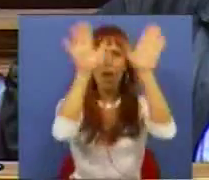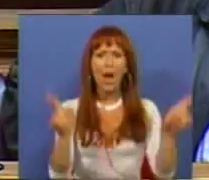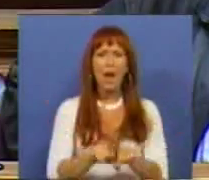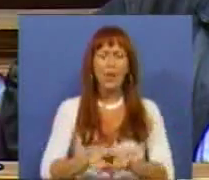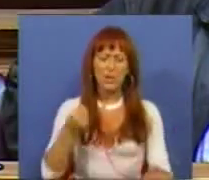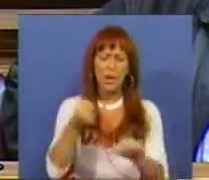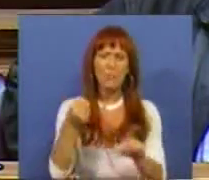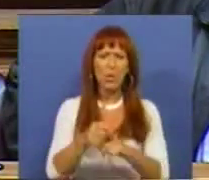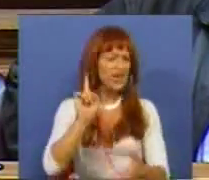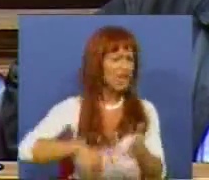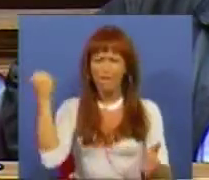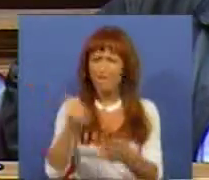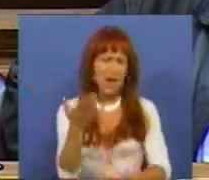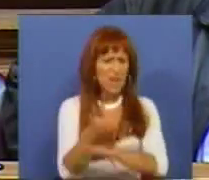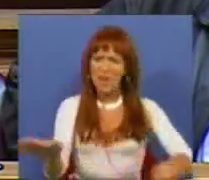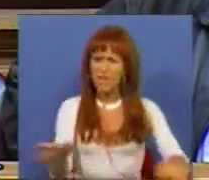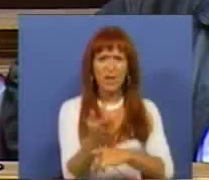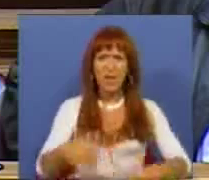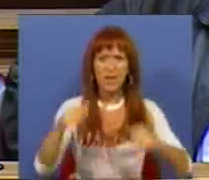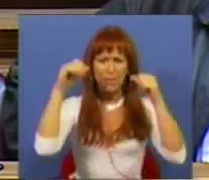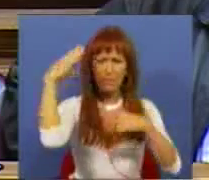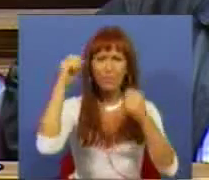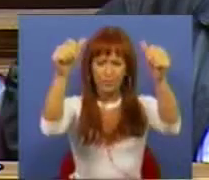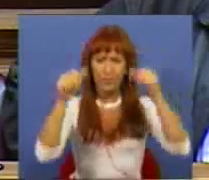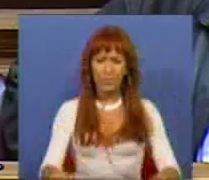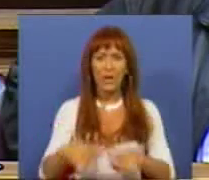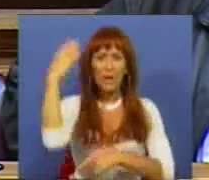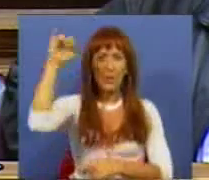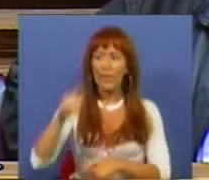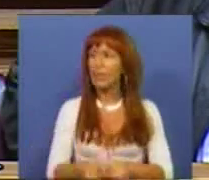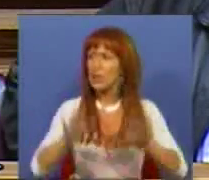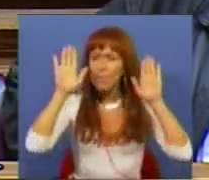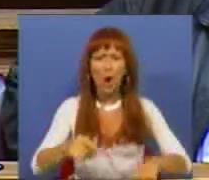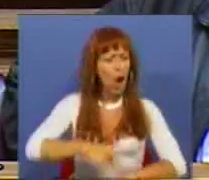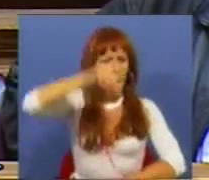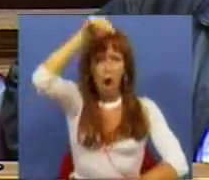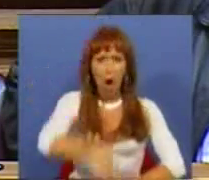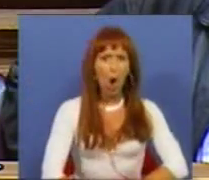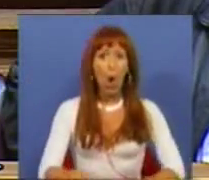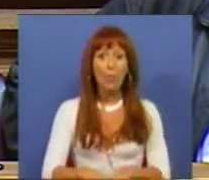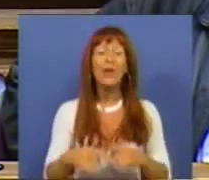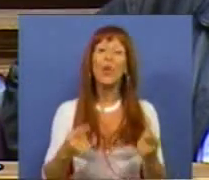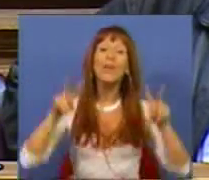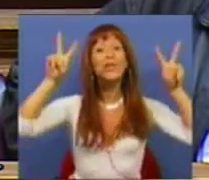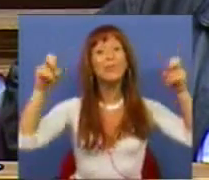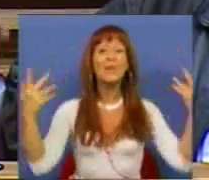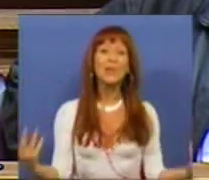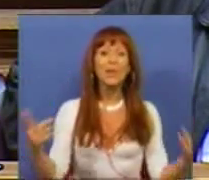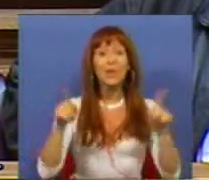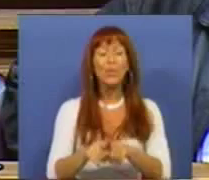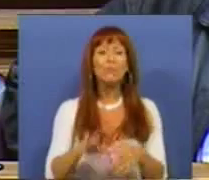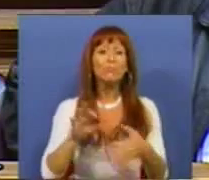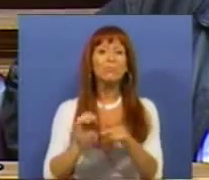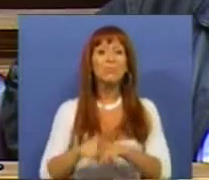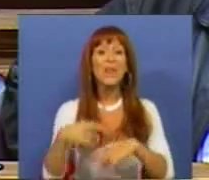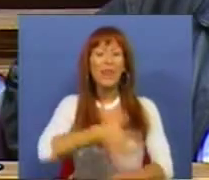se batia pelo fim da divisão da carreira e pela suspensão imediata, e uso aqui uma expressão